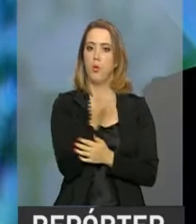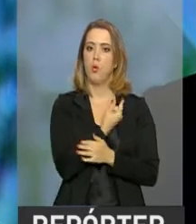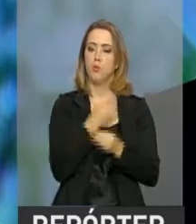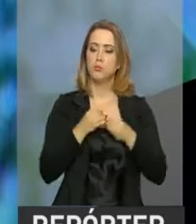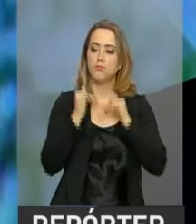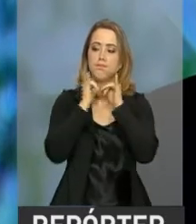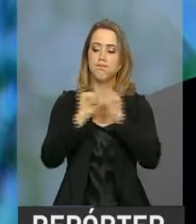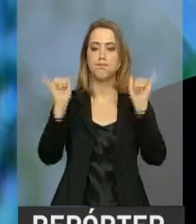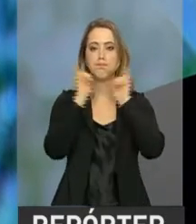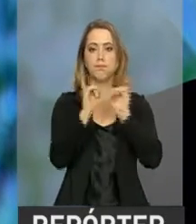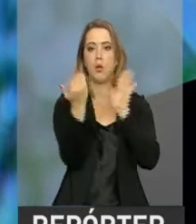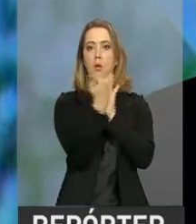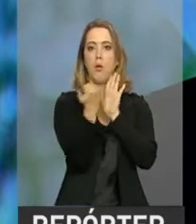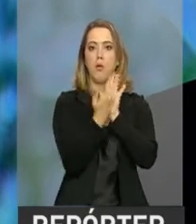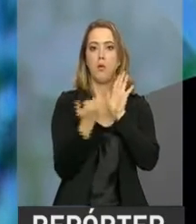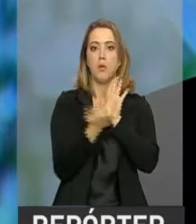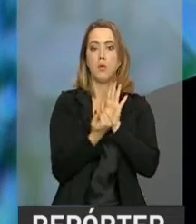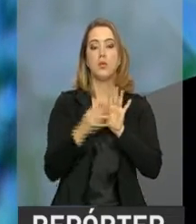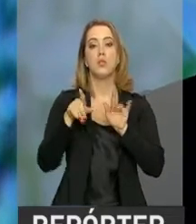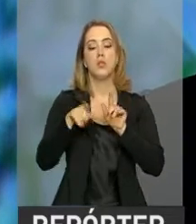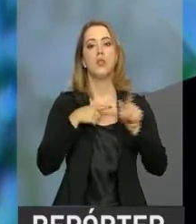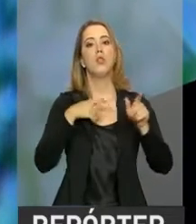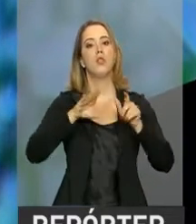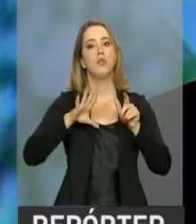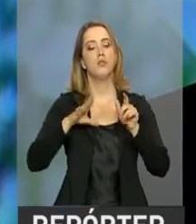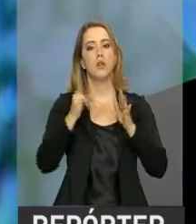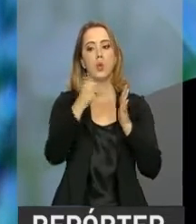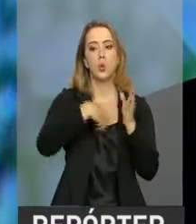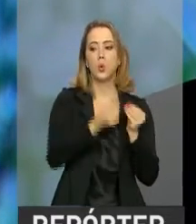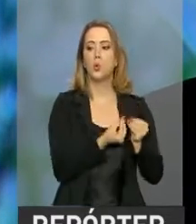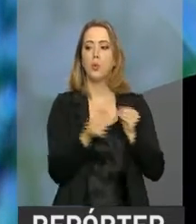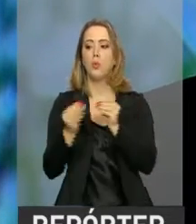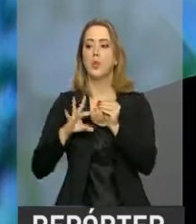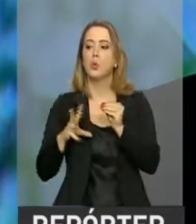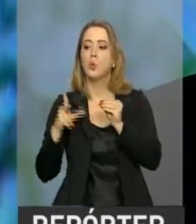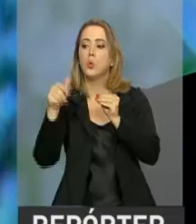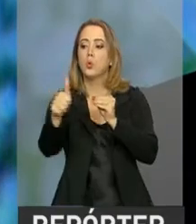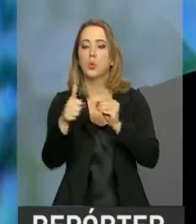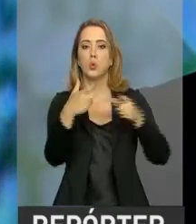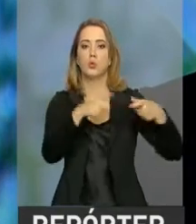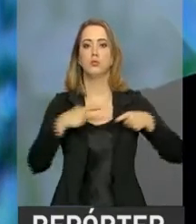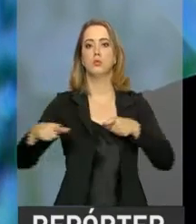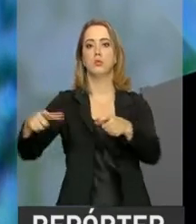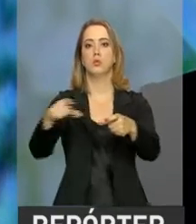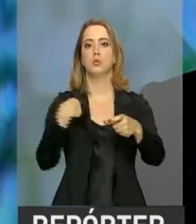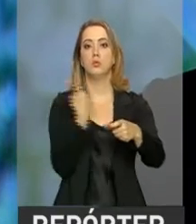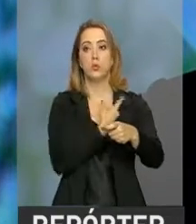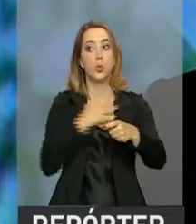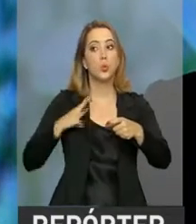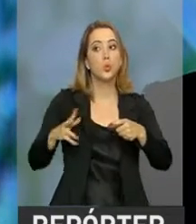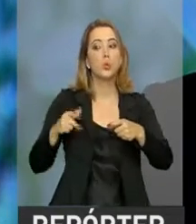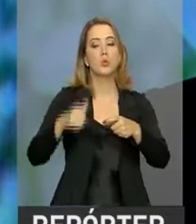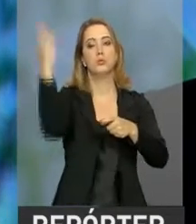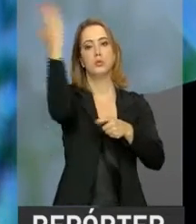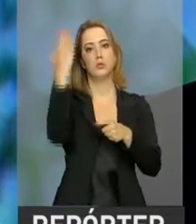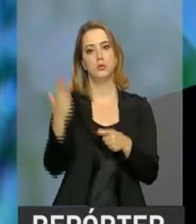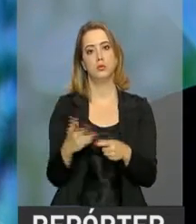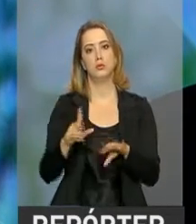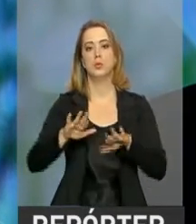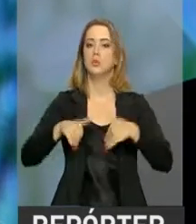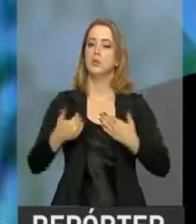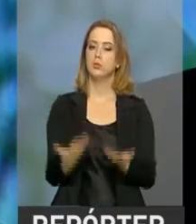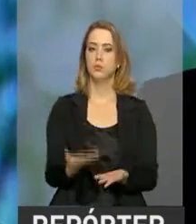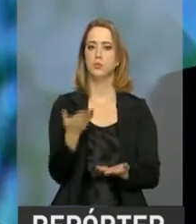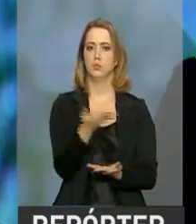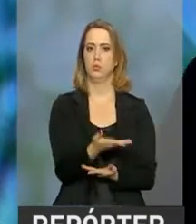regularizar toda e qualquer propriedade em todas as cidades brasileiras se deus quiser nós vamos conseguir emprego gato e conseguindo isso